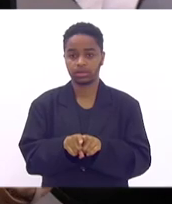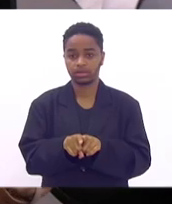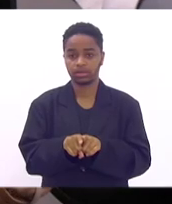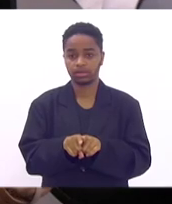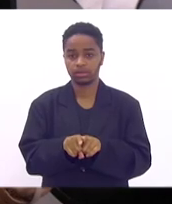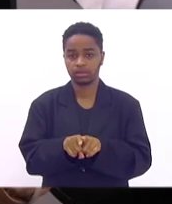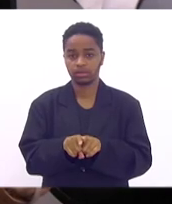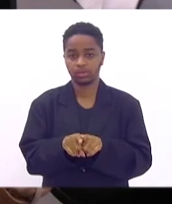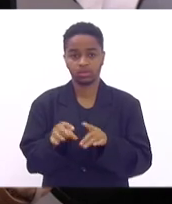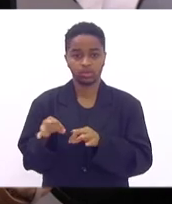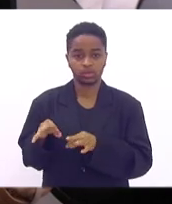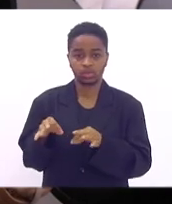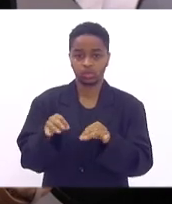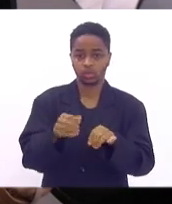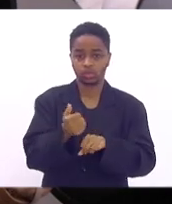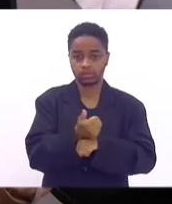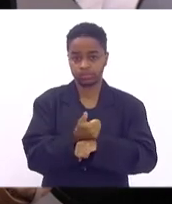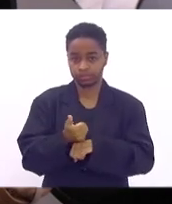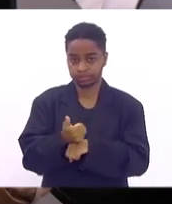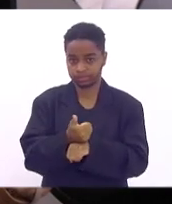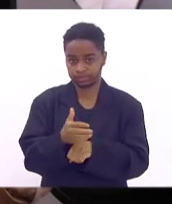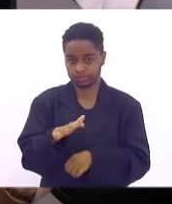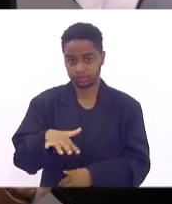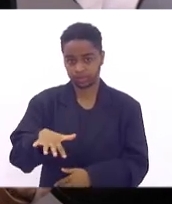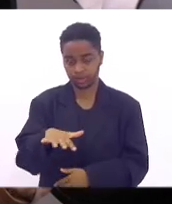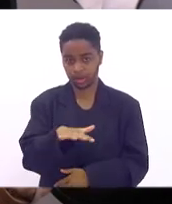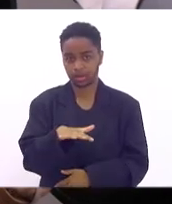os profissionais peritos nesse campo